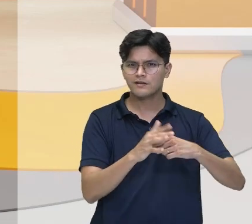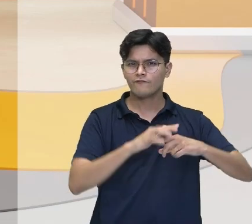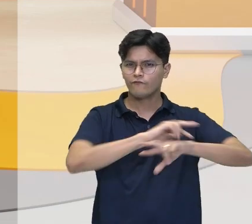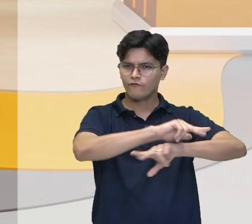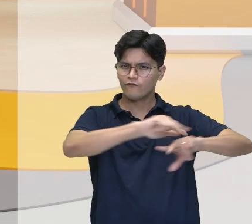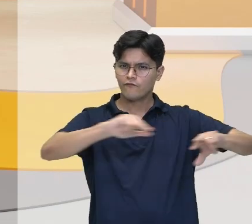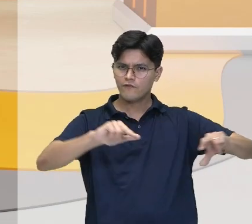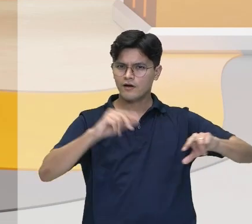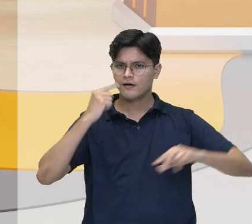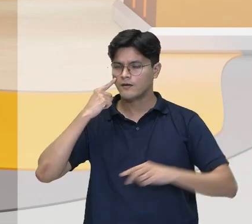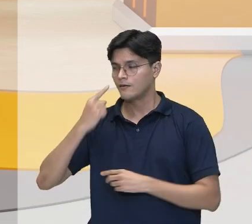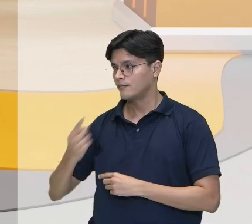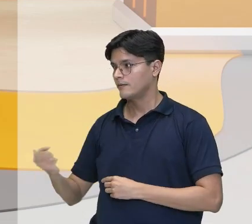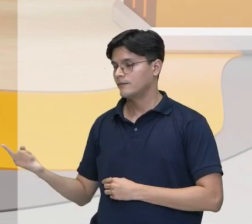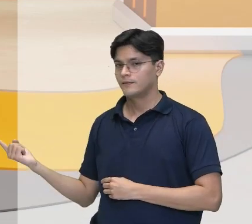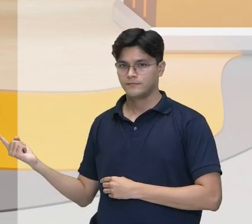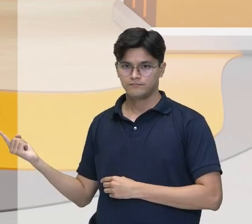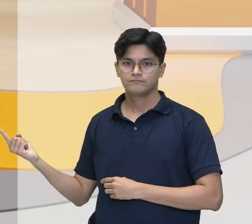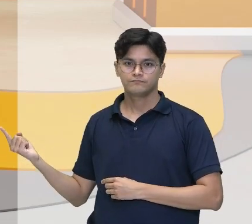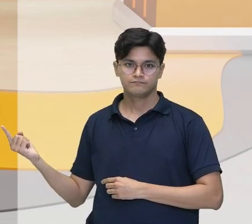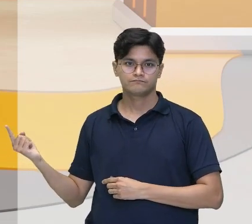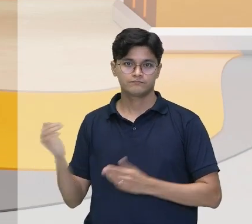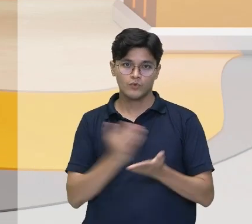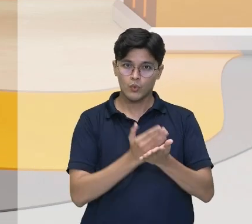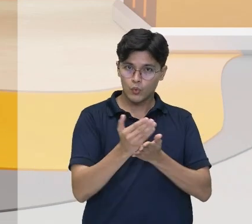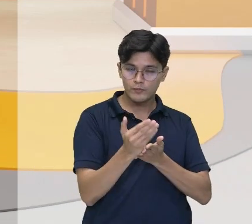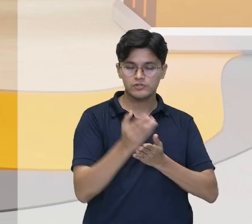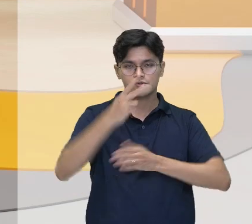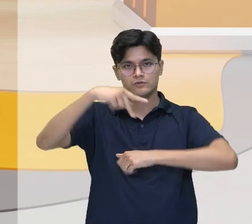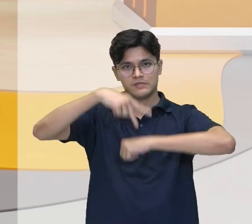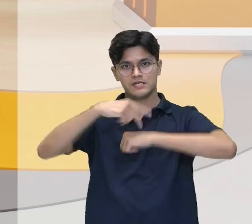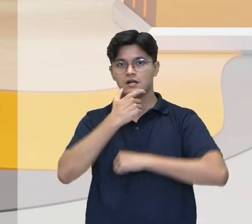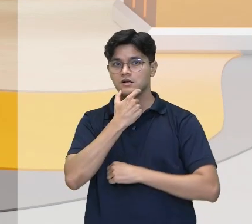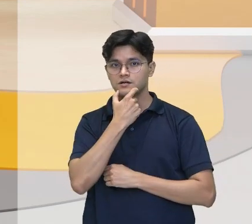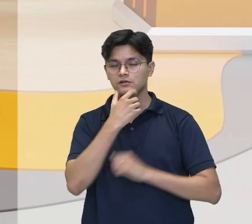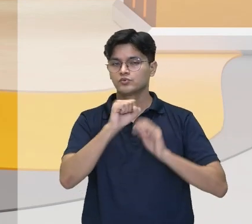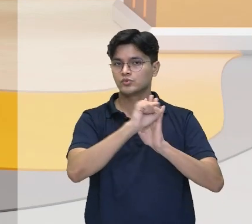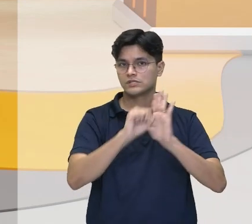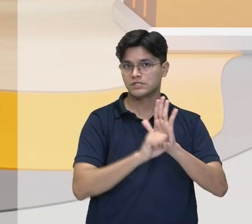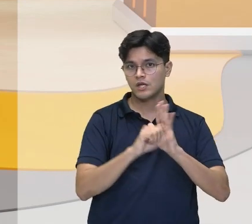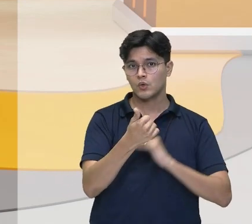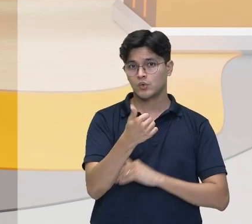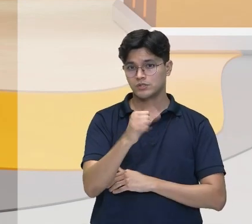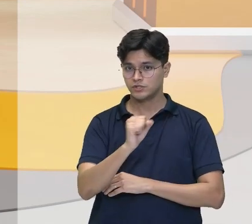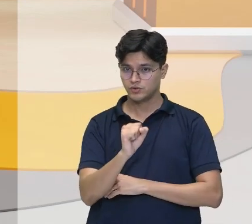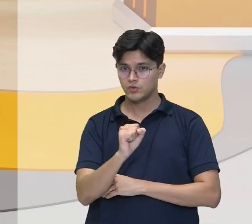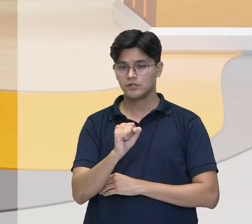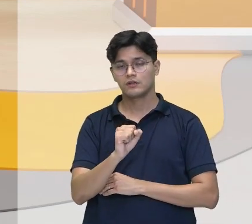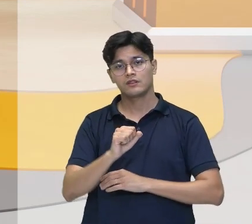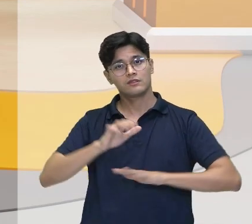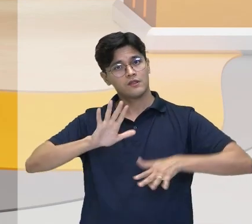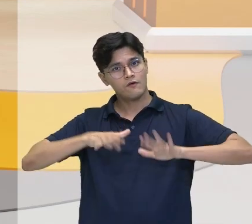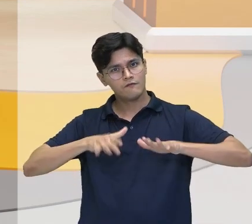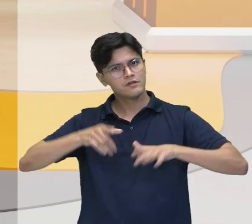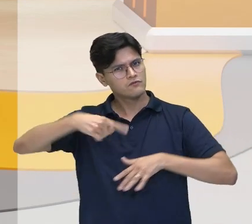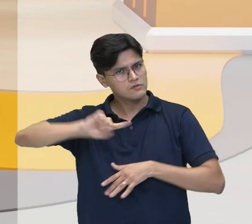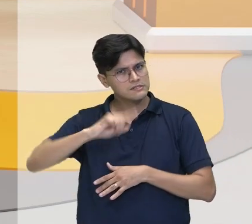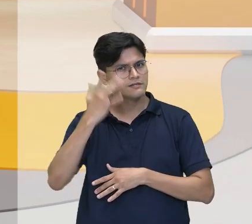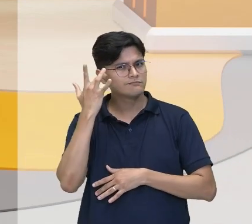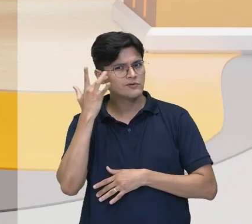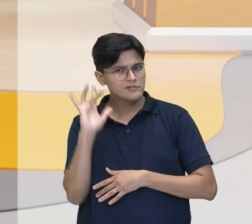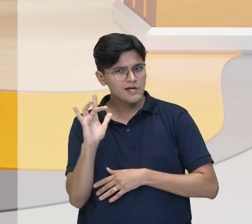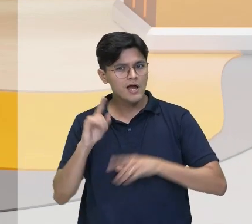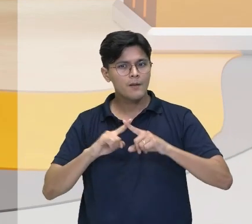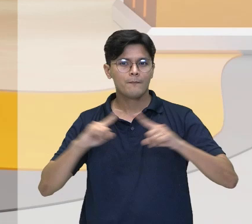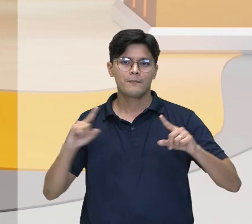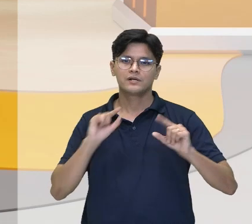Industrial, que tem início lá na Inglaterra no século XVIII. E talvez vocês não saibam, mas essa revolução industrial que aconteceu